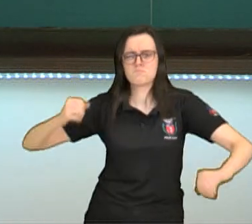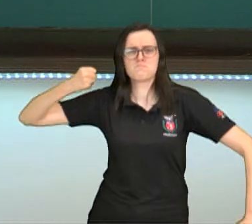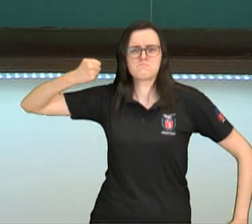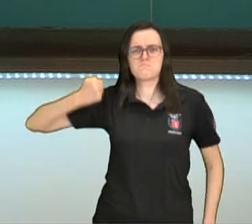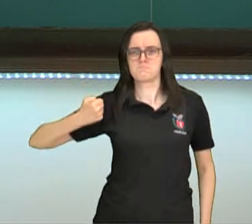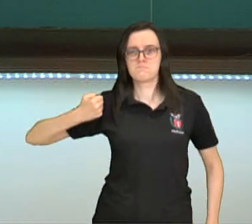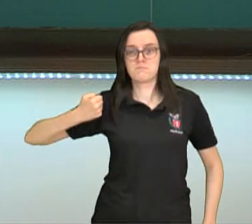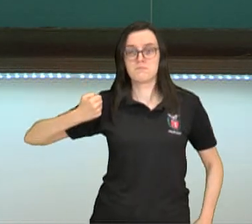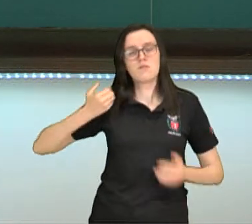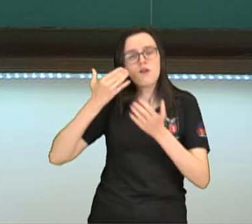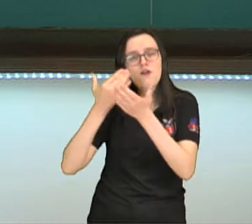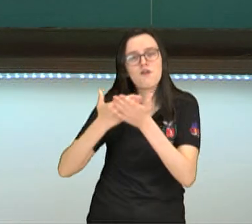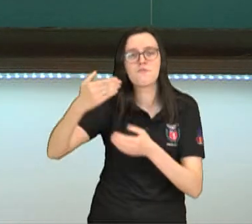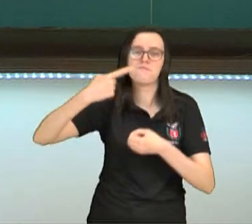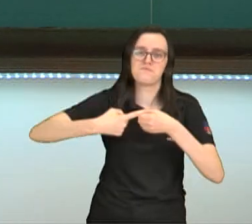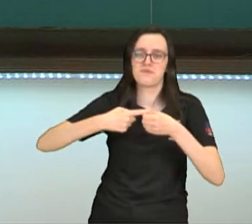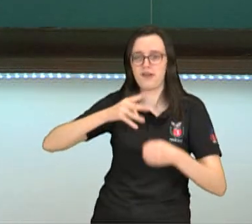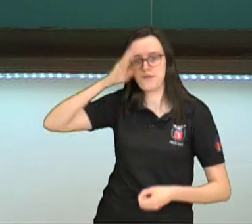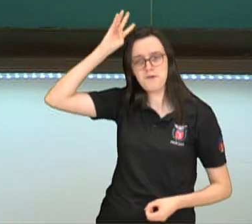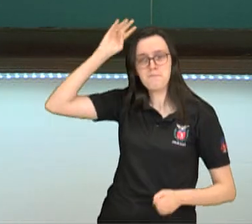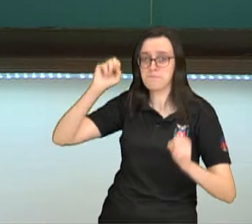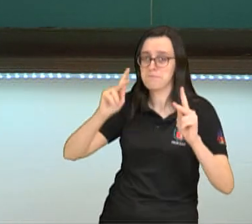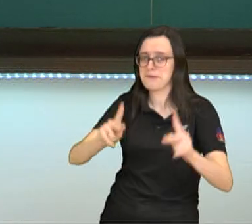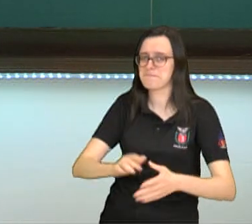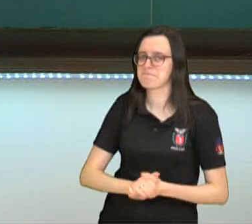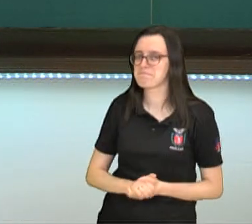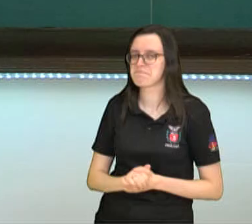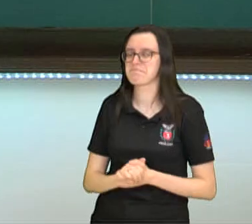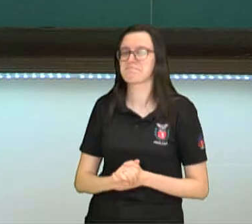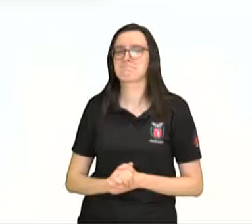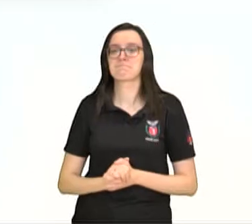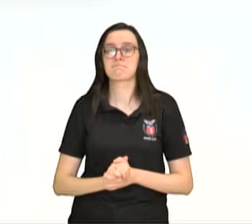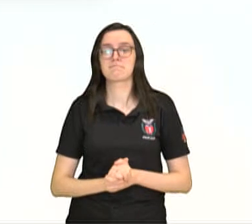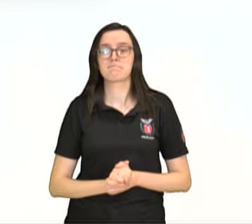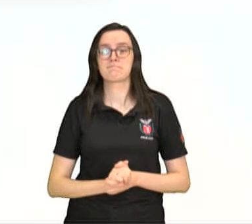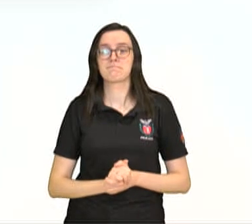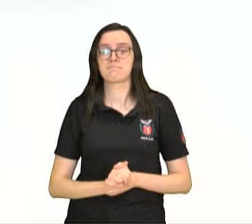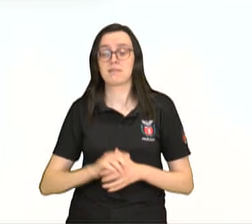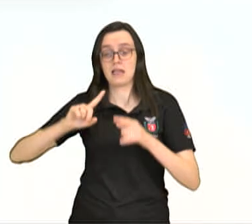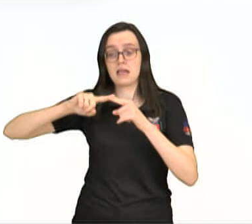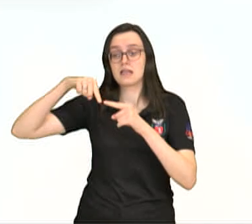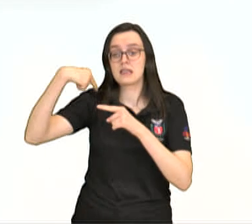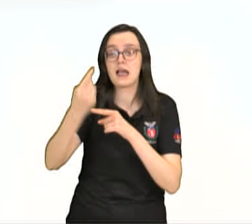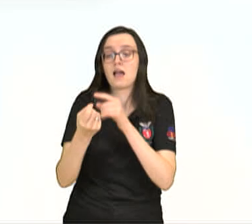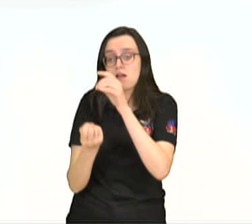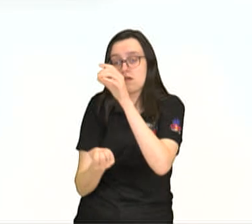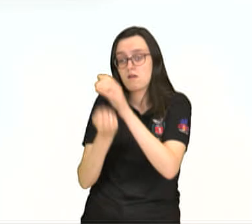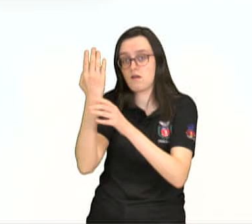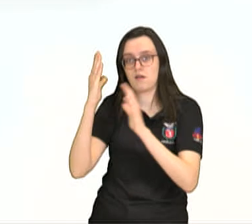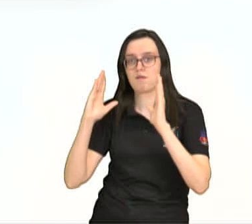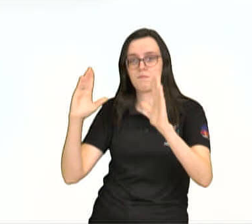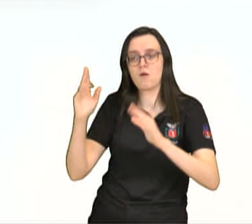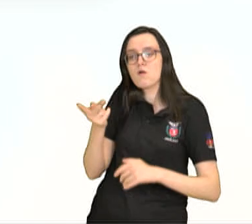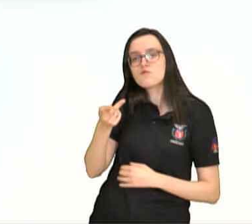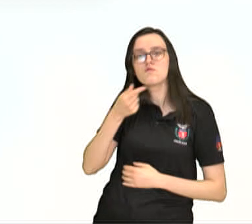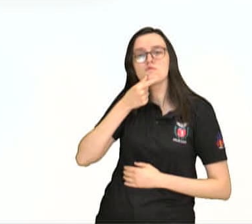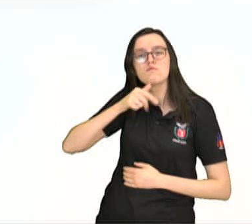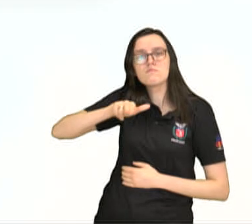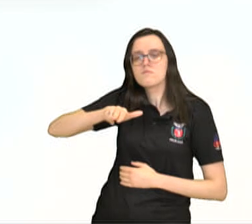de Roma, tá bom, pessoal? Após essa fundação, o Rômulo e Remo, eles vão